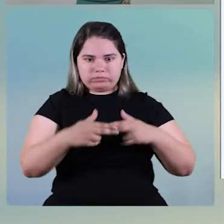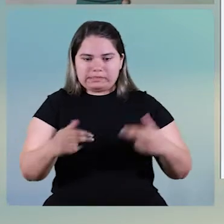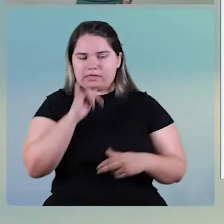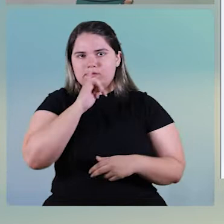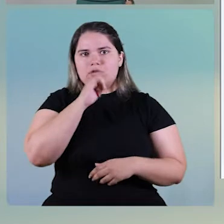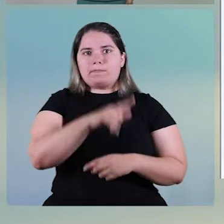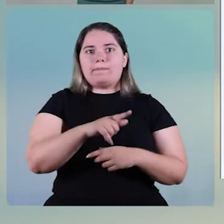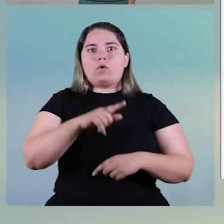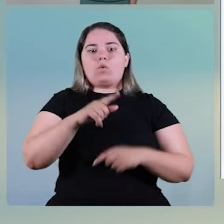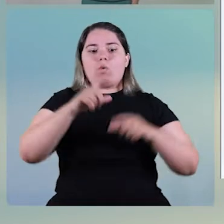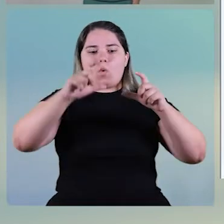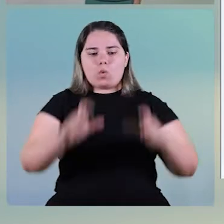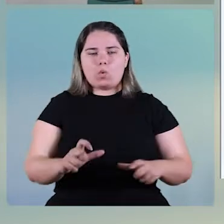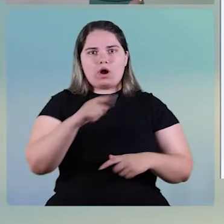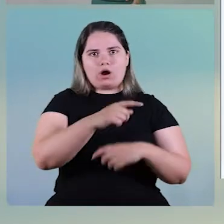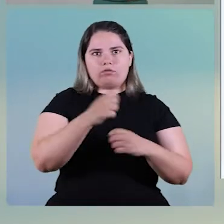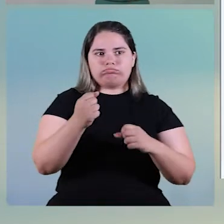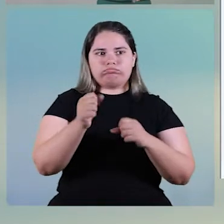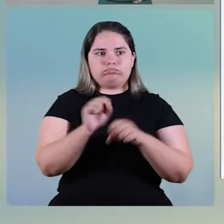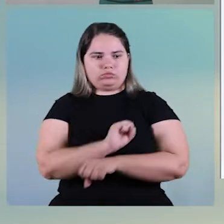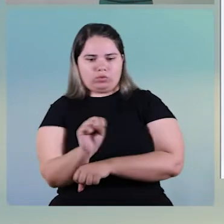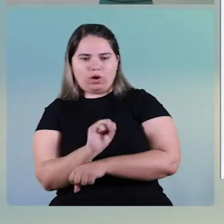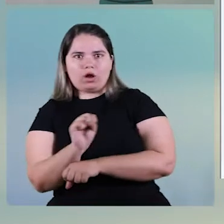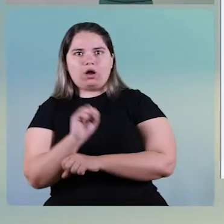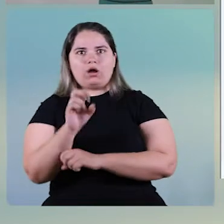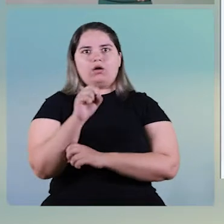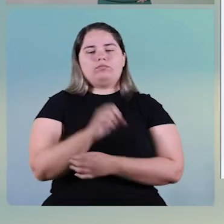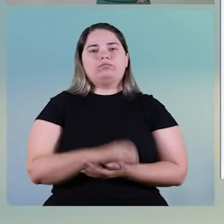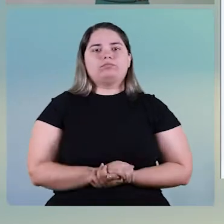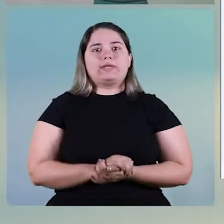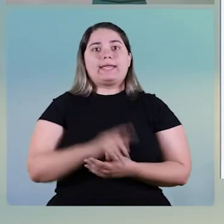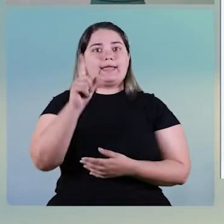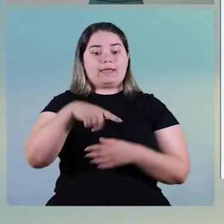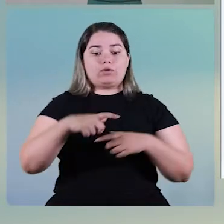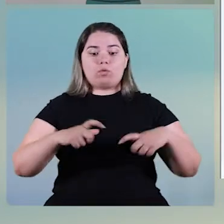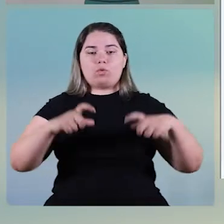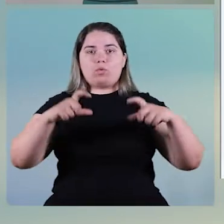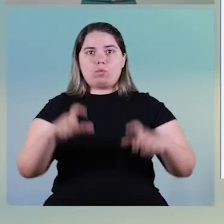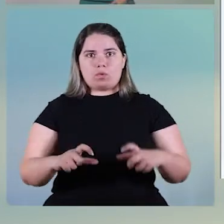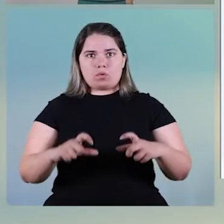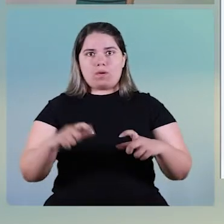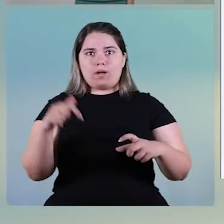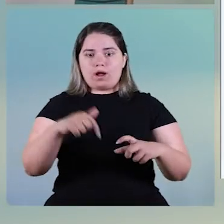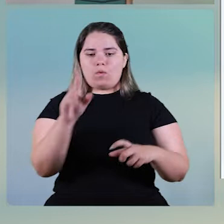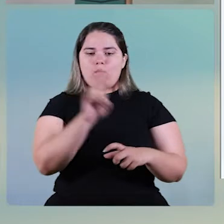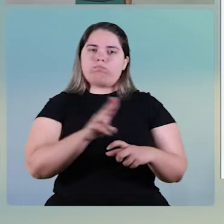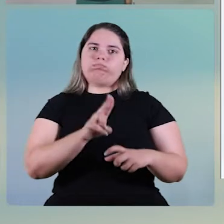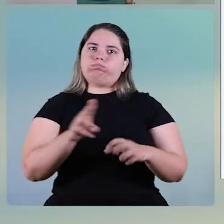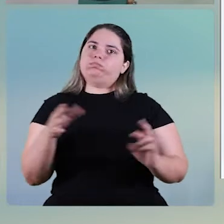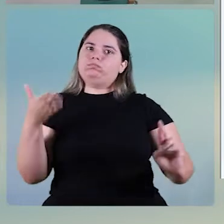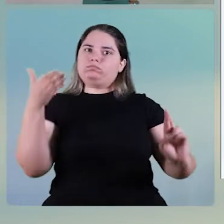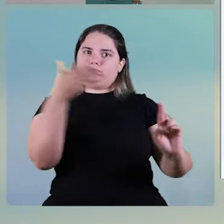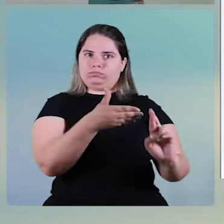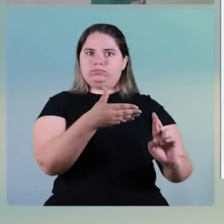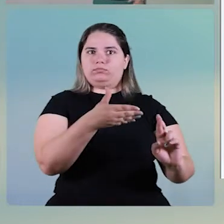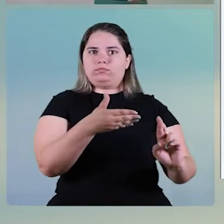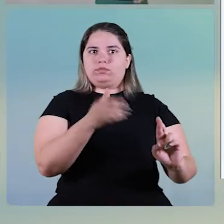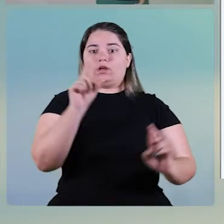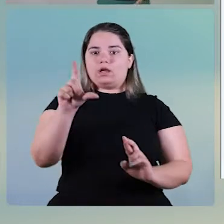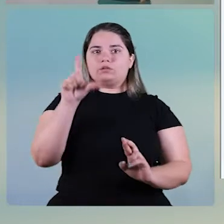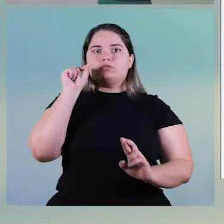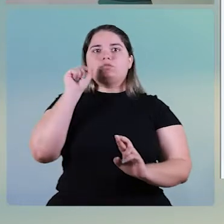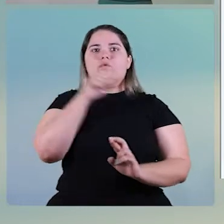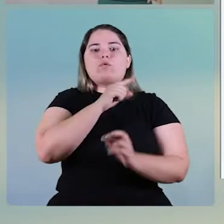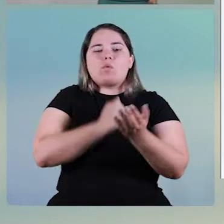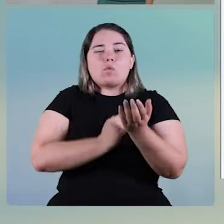a posição de uma partícula, é a sua localização em relação ao ponto de referência escolhida como a